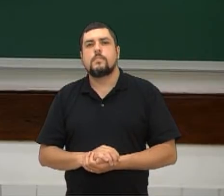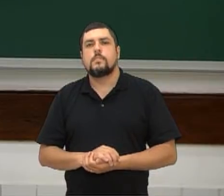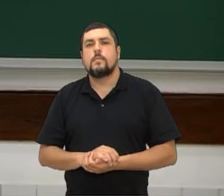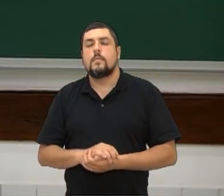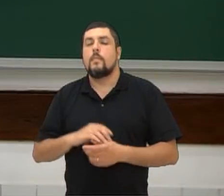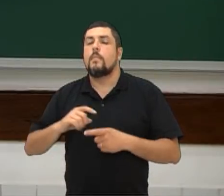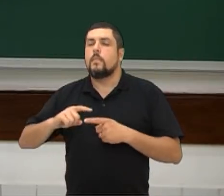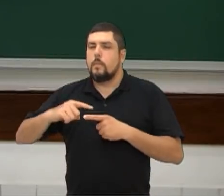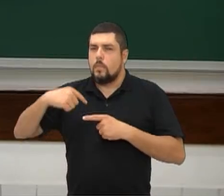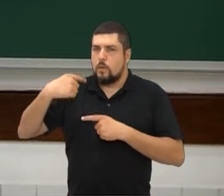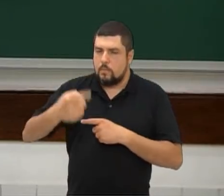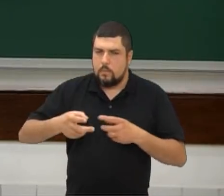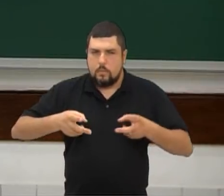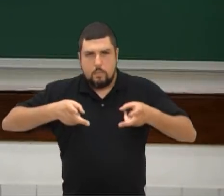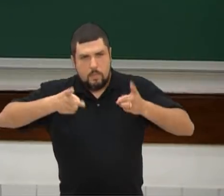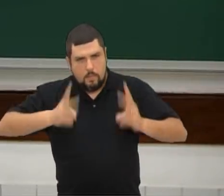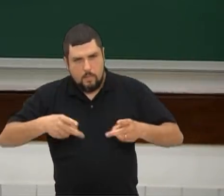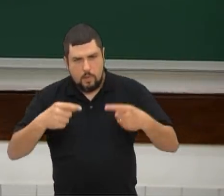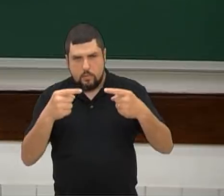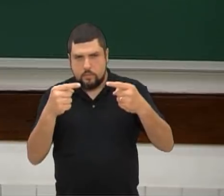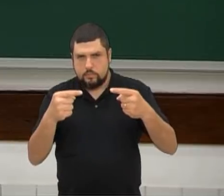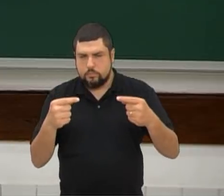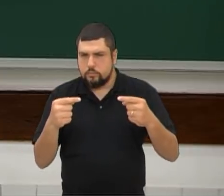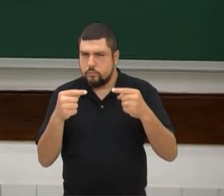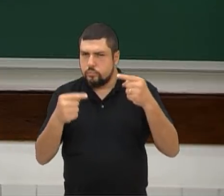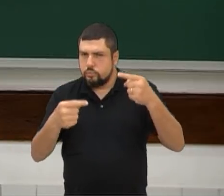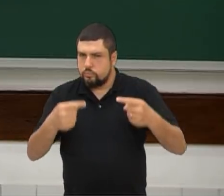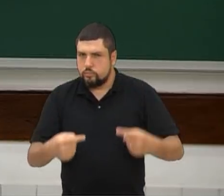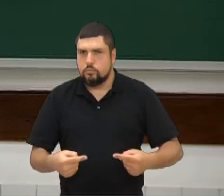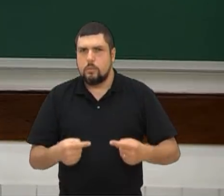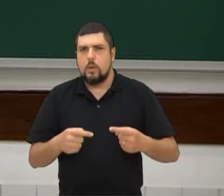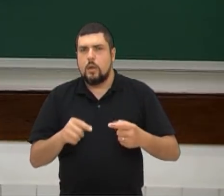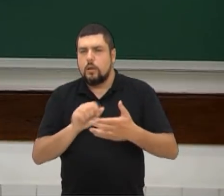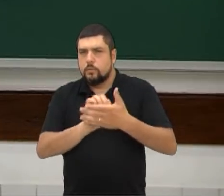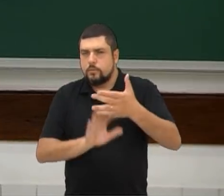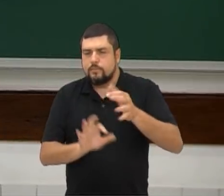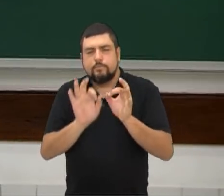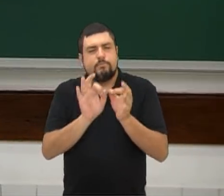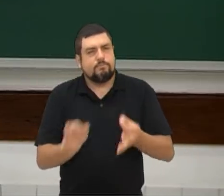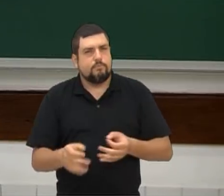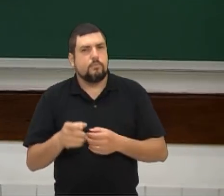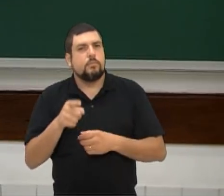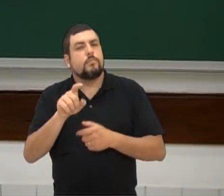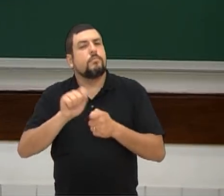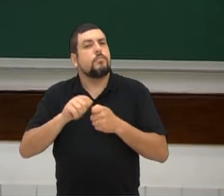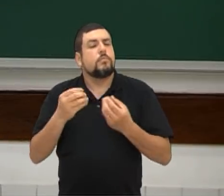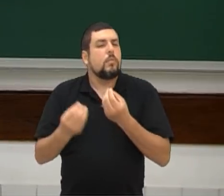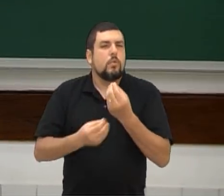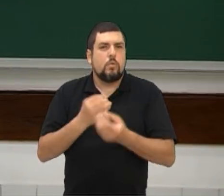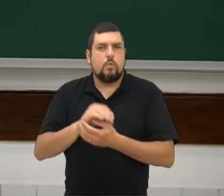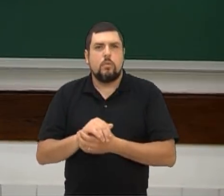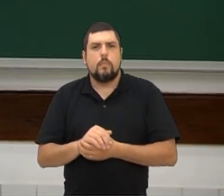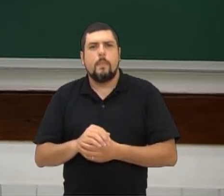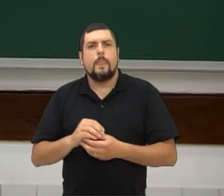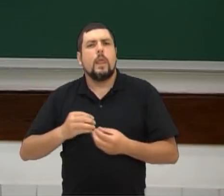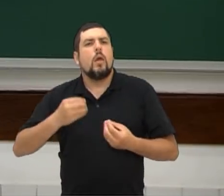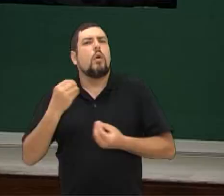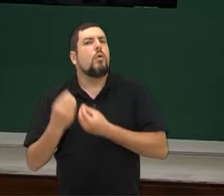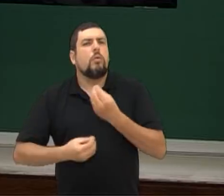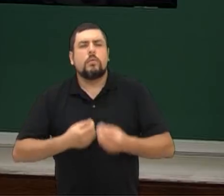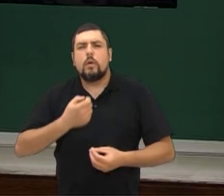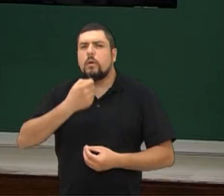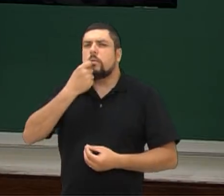novo o mesmo diálogo e uma atividade bem simples para vocês fazerem o quê? como se dá o efeito de humor